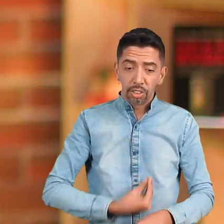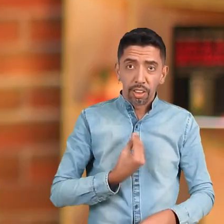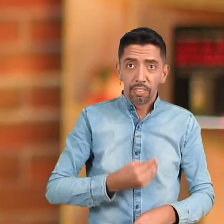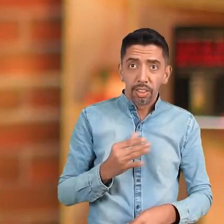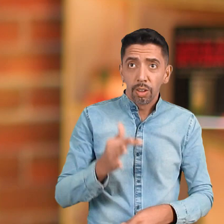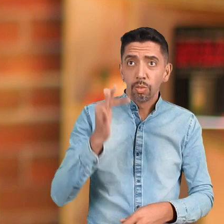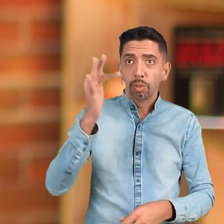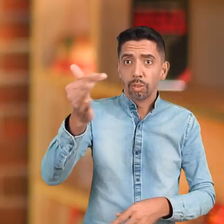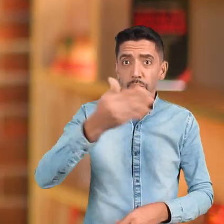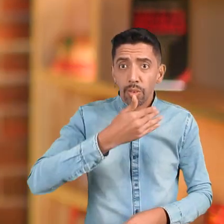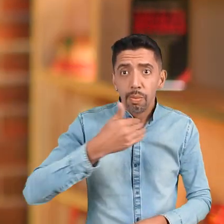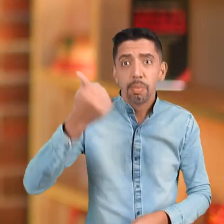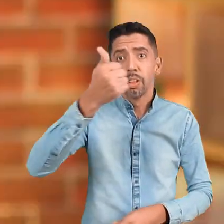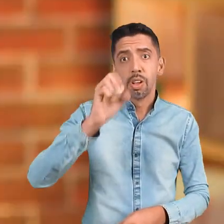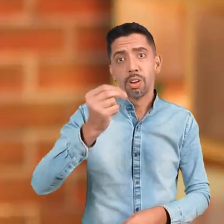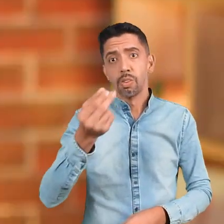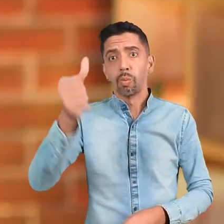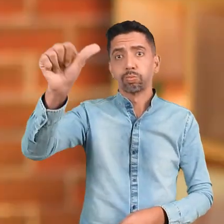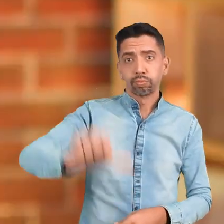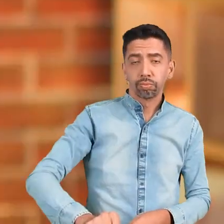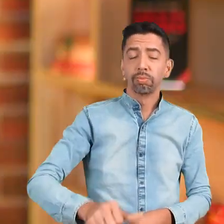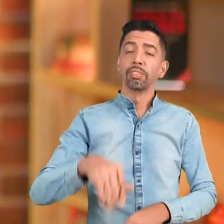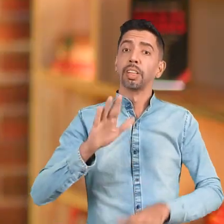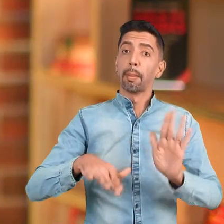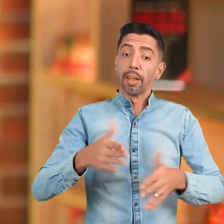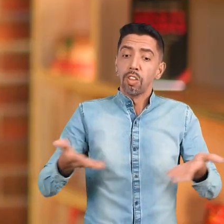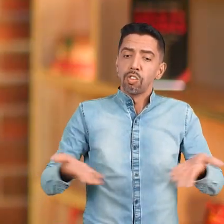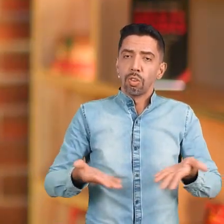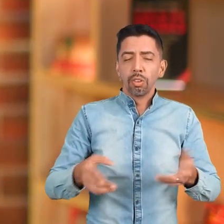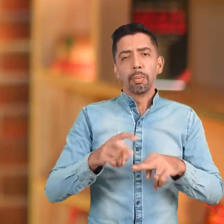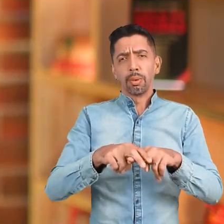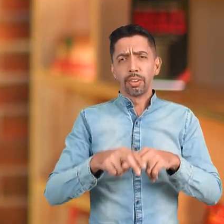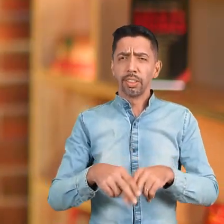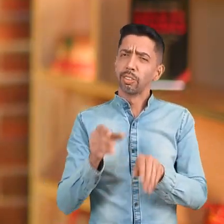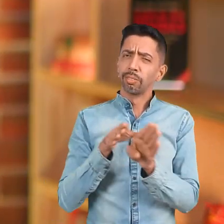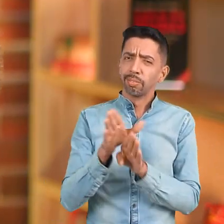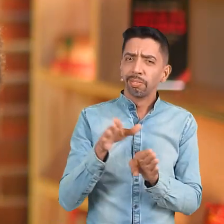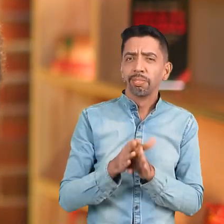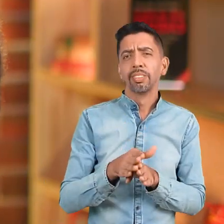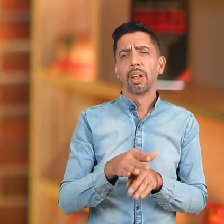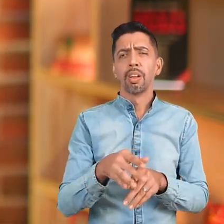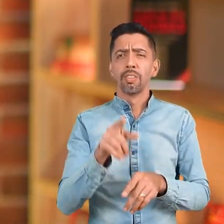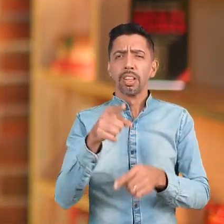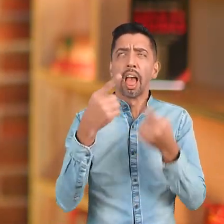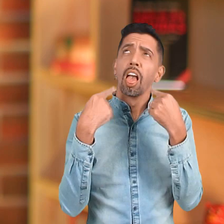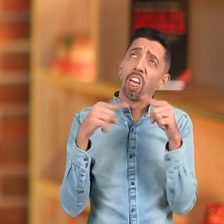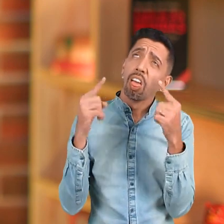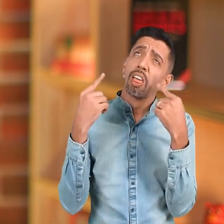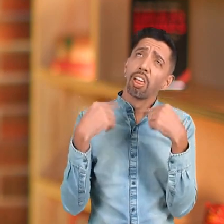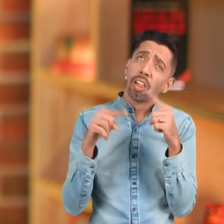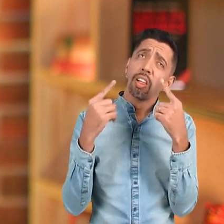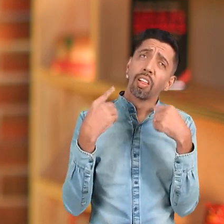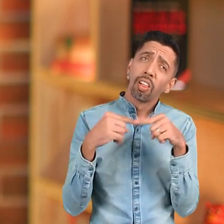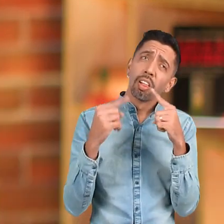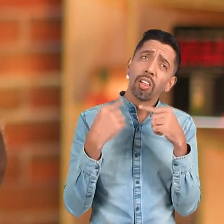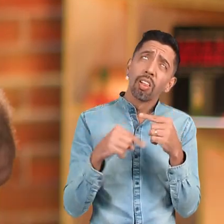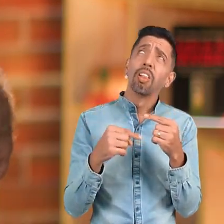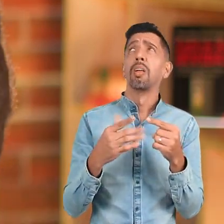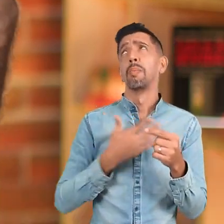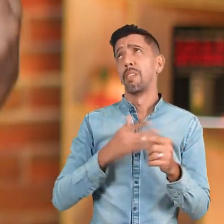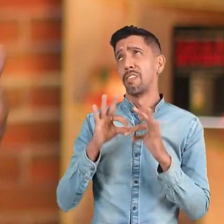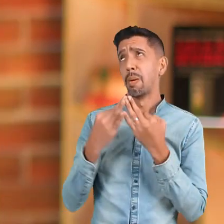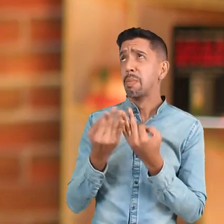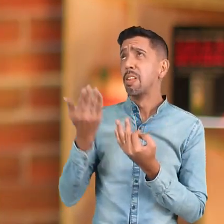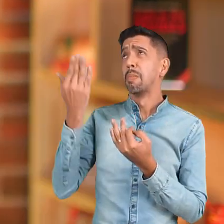realizações do futuro. Por isso, parem de falar, ó dia, ó mês, ó ano, os meus antepassados